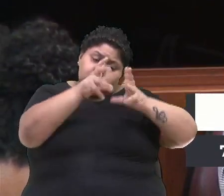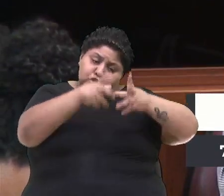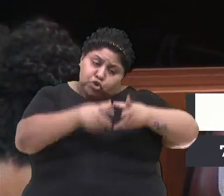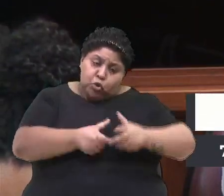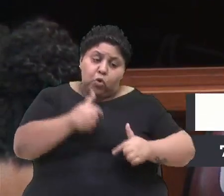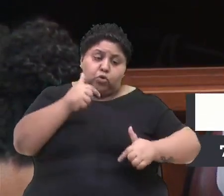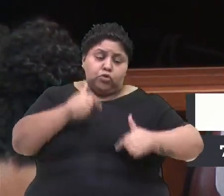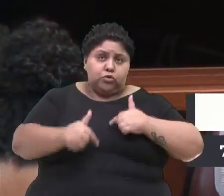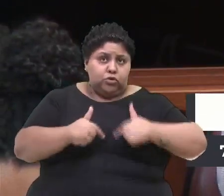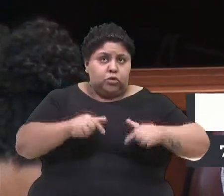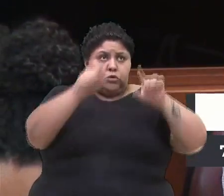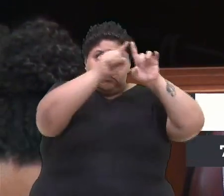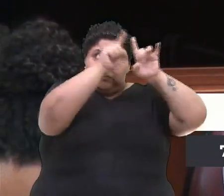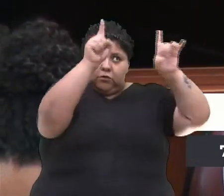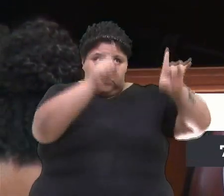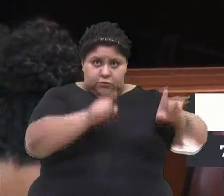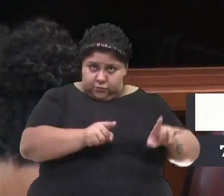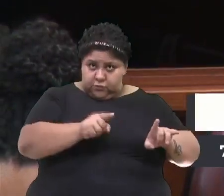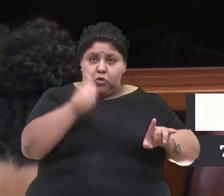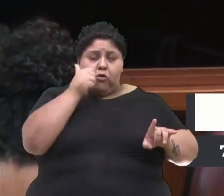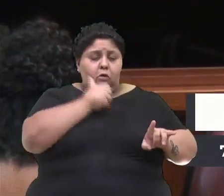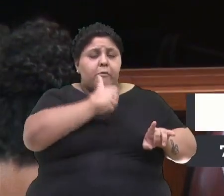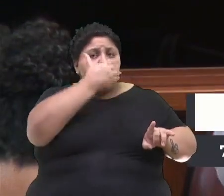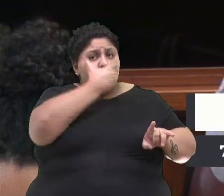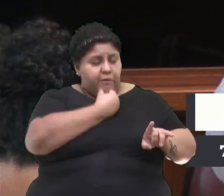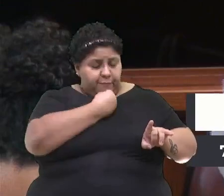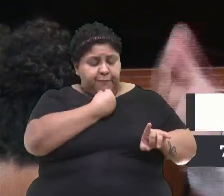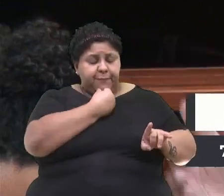e de todas as trabalhadoras que